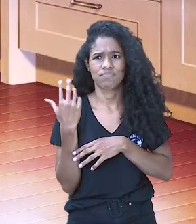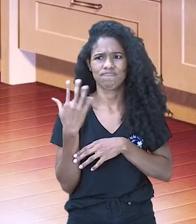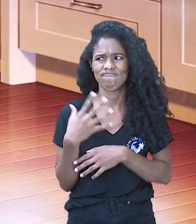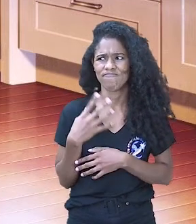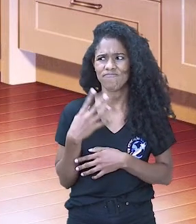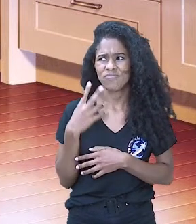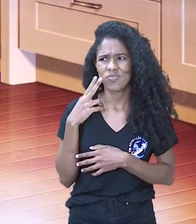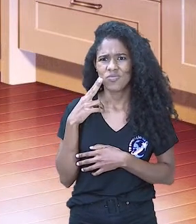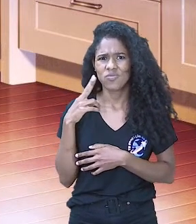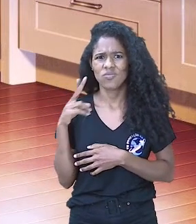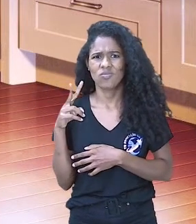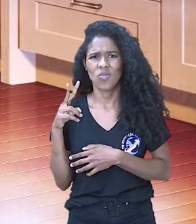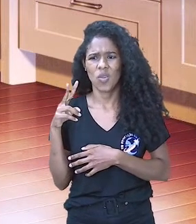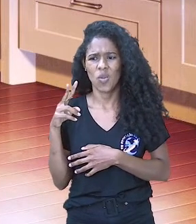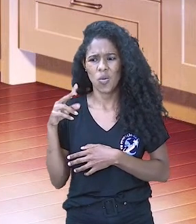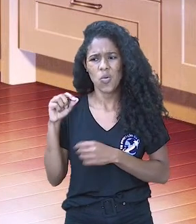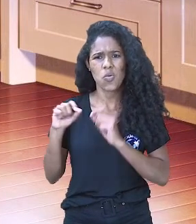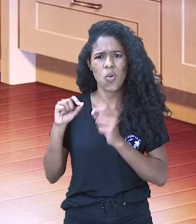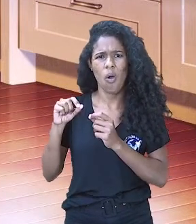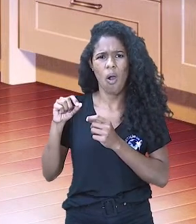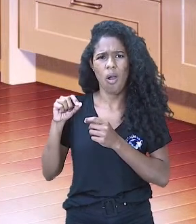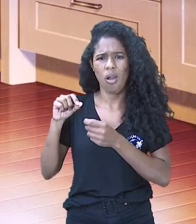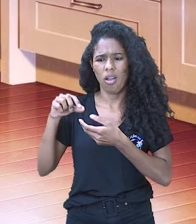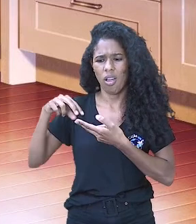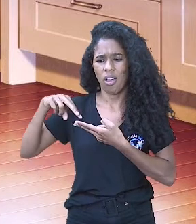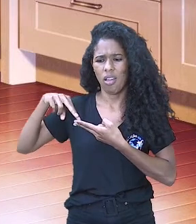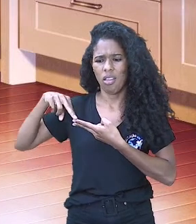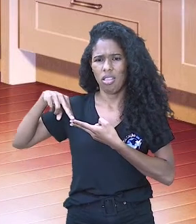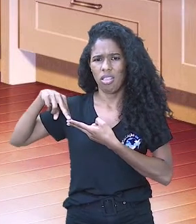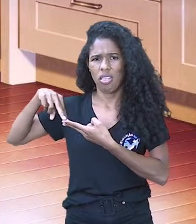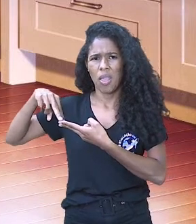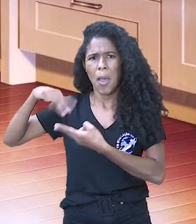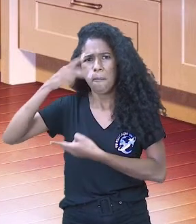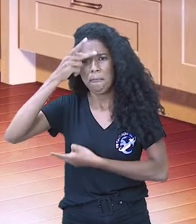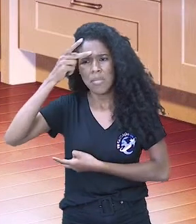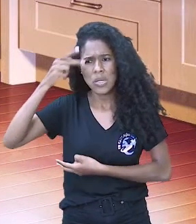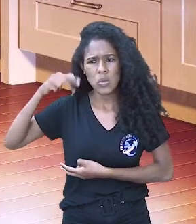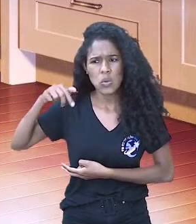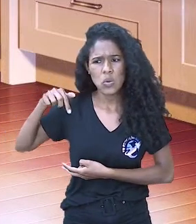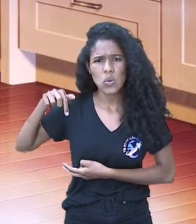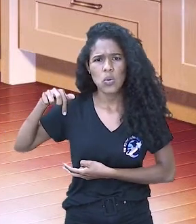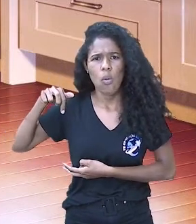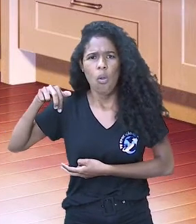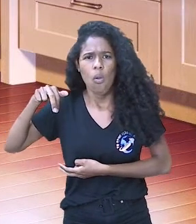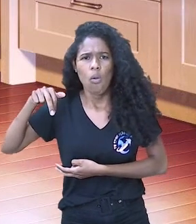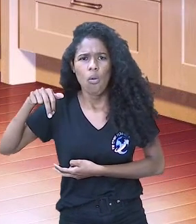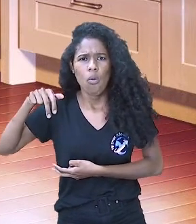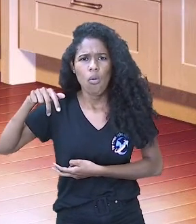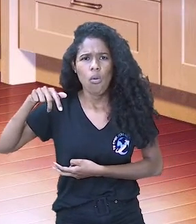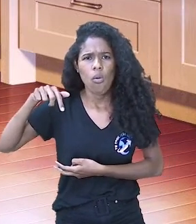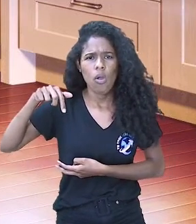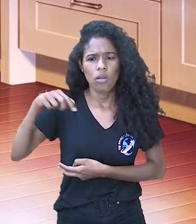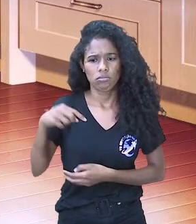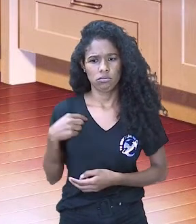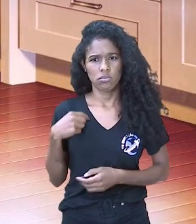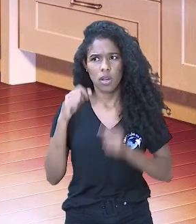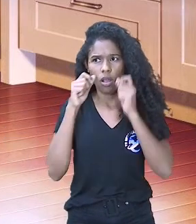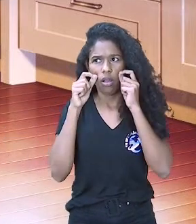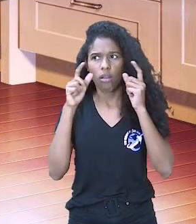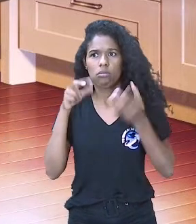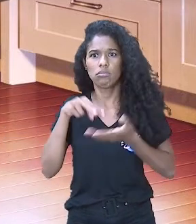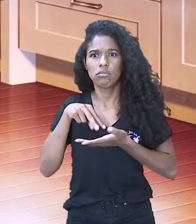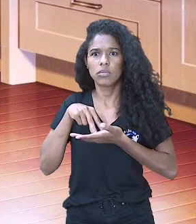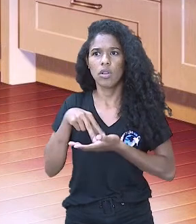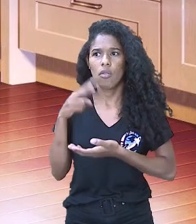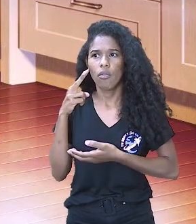Levantei em silêncio e fiquei acompanhando os leves ruídos que vinham lá de fora, até ver uma silhueta passando pela janela